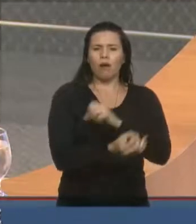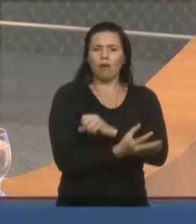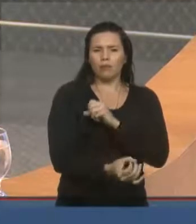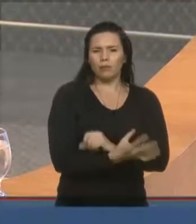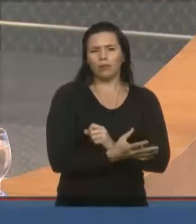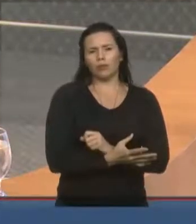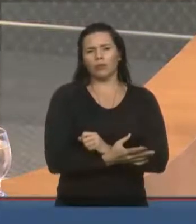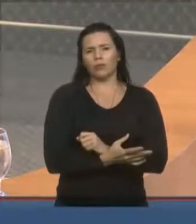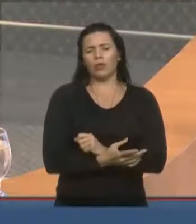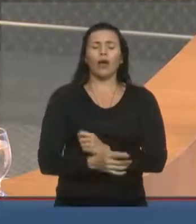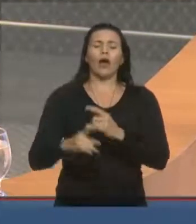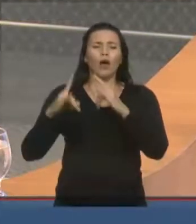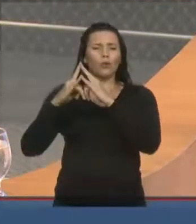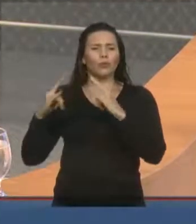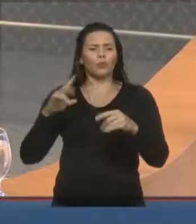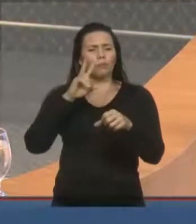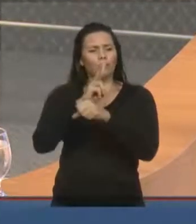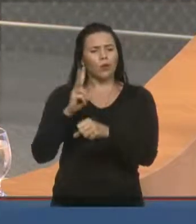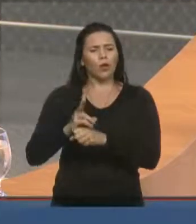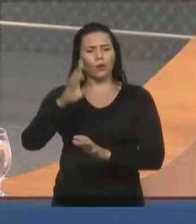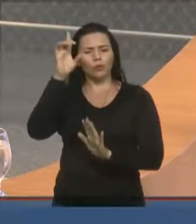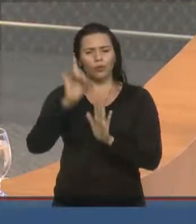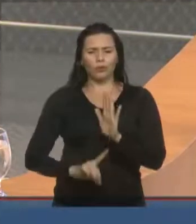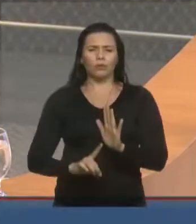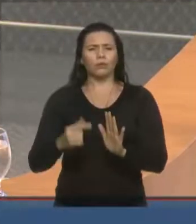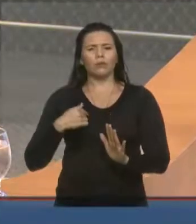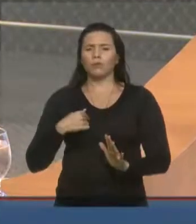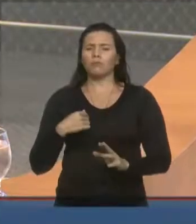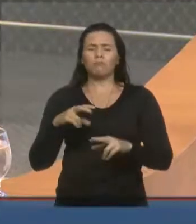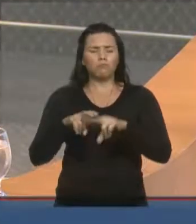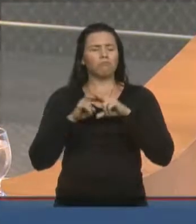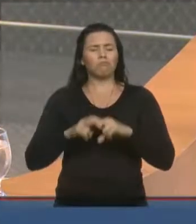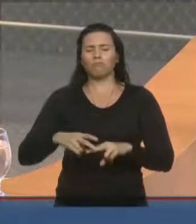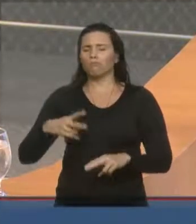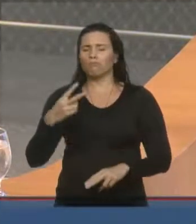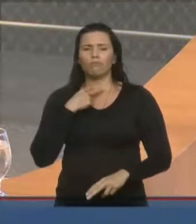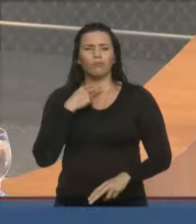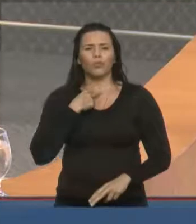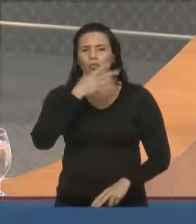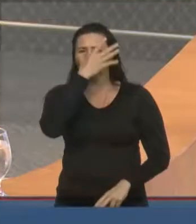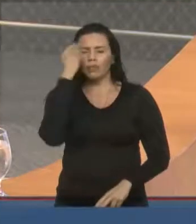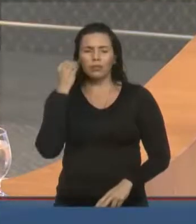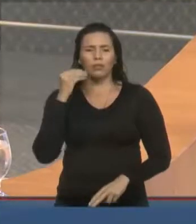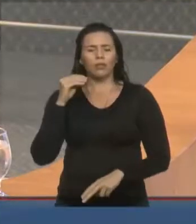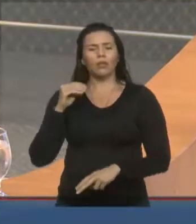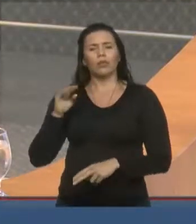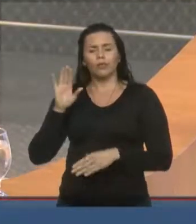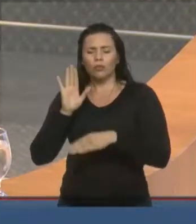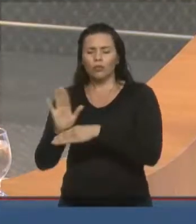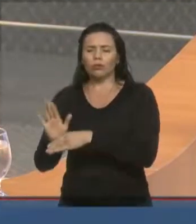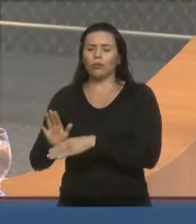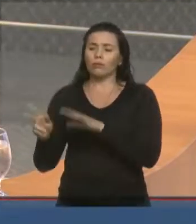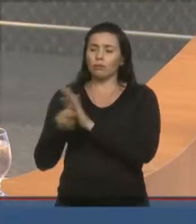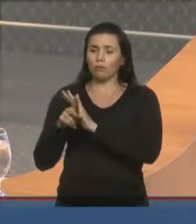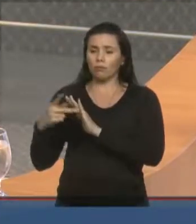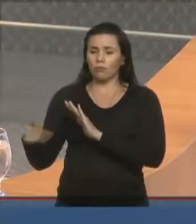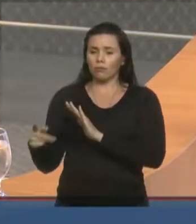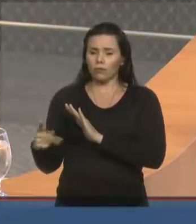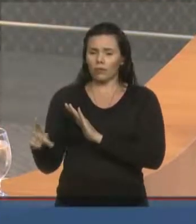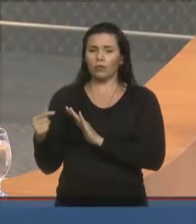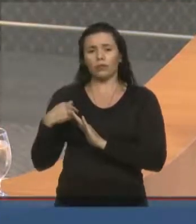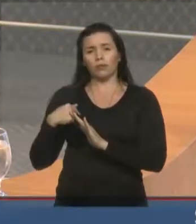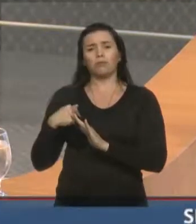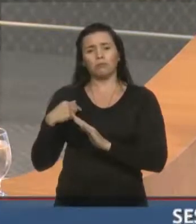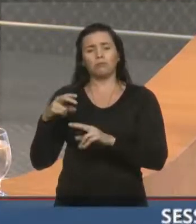vocês não poderiam ser esquecidos. Pelo contrário, vocês receberam grande parte dessas emendas para que vocês possam ter cada vez